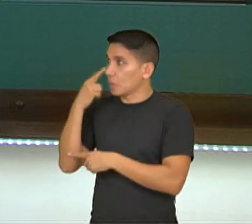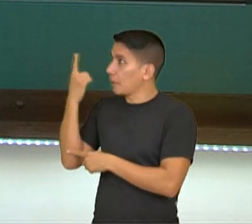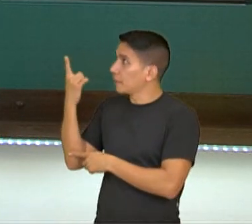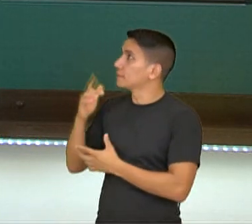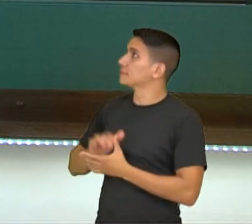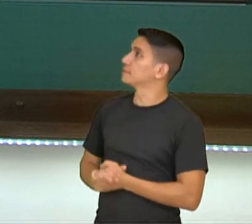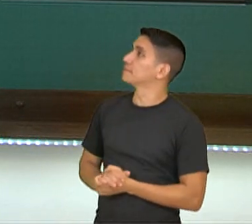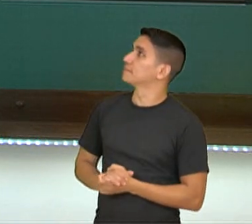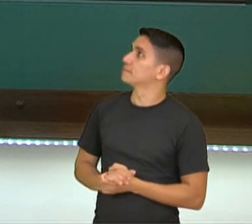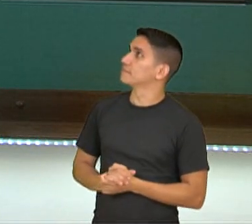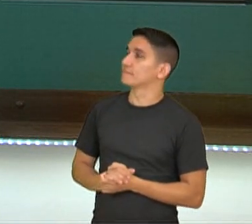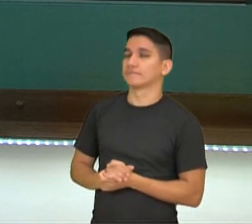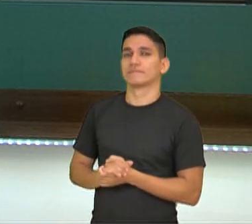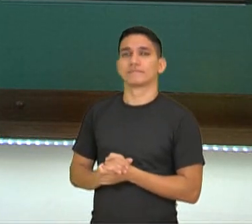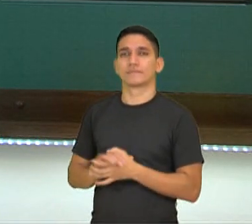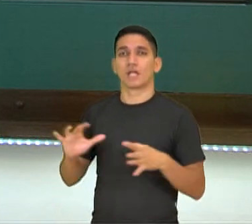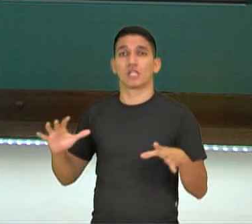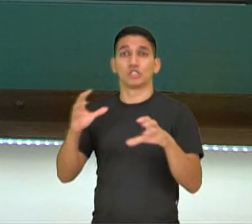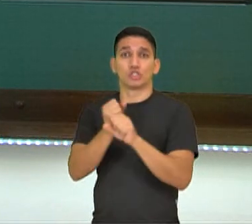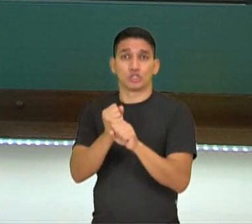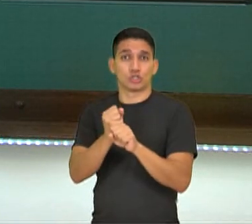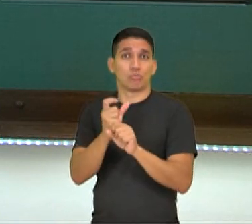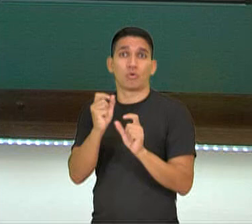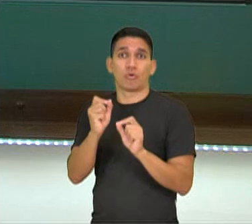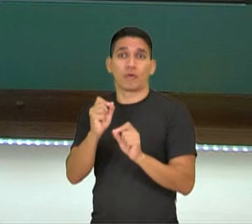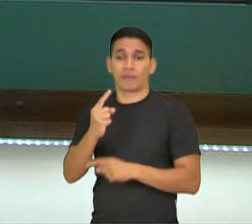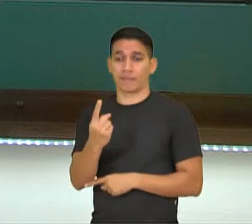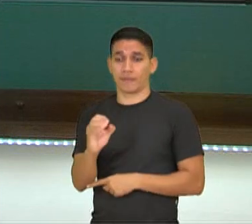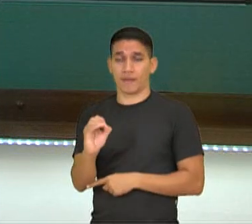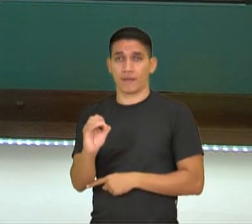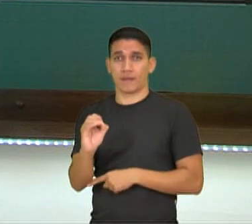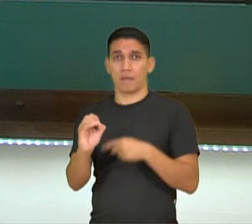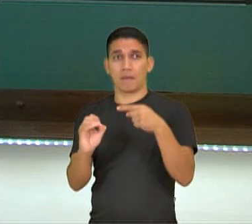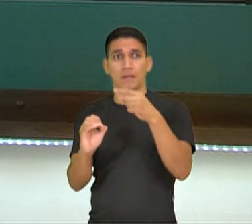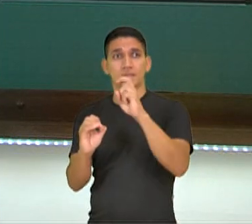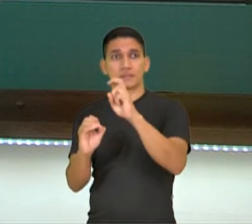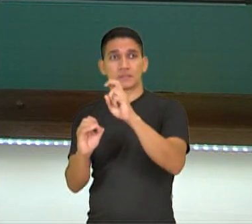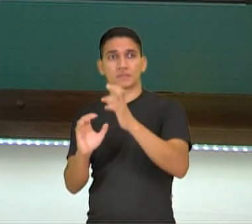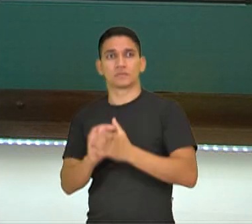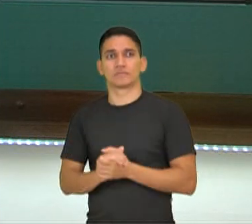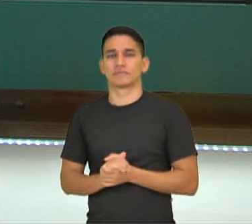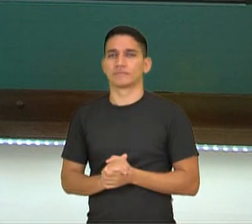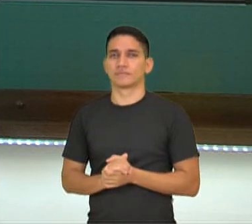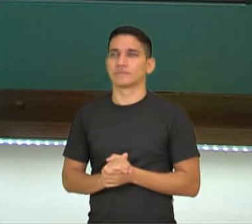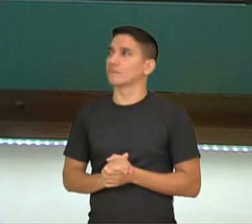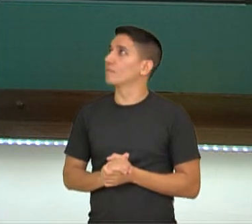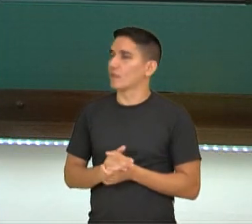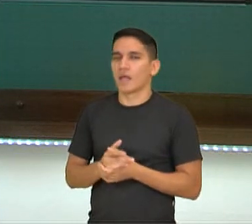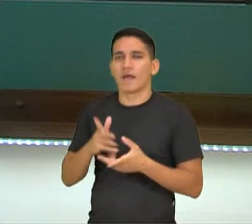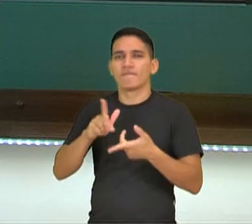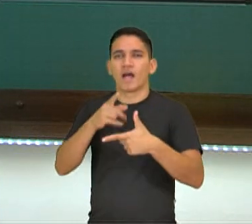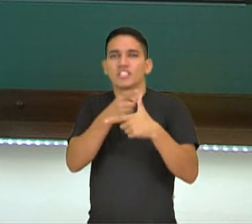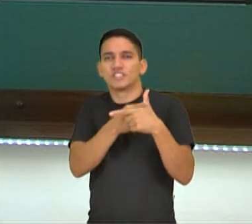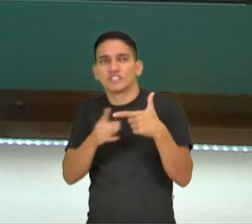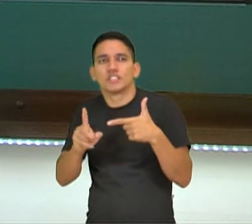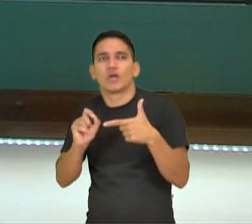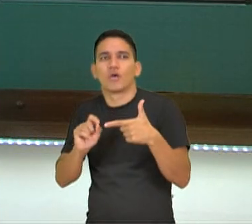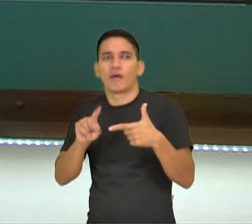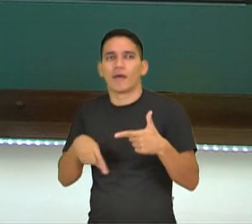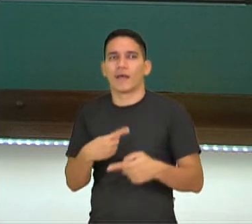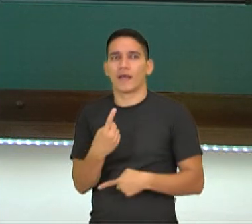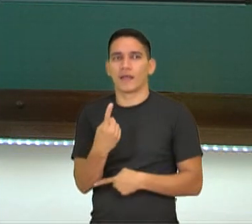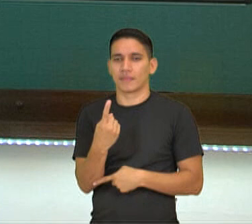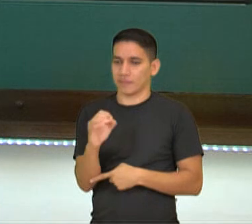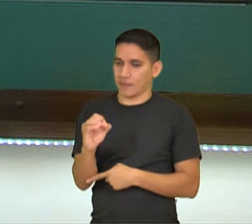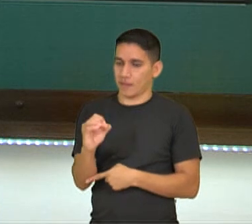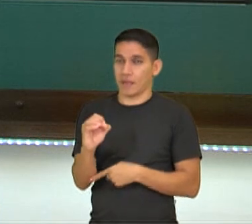1. Somos expoentes, 10 elevado a menos 5, ok? O 9 vezes 10 a nona eu passo dividindo e vou ter 10 elevado a